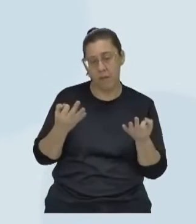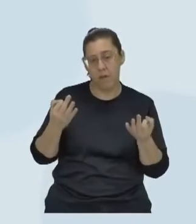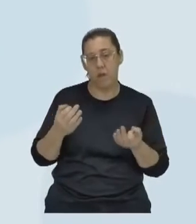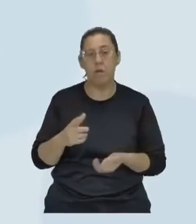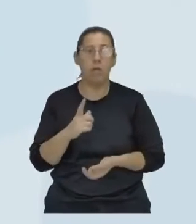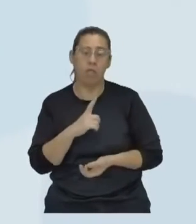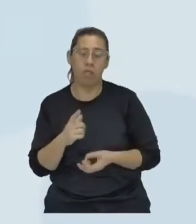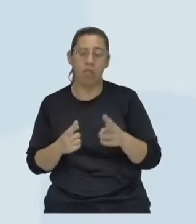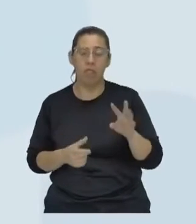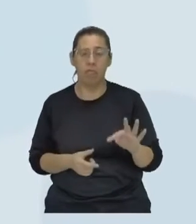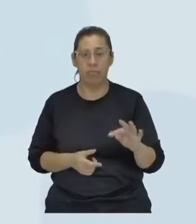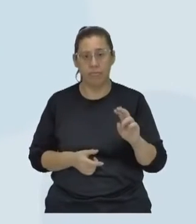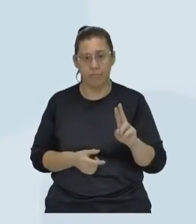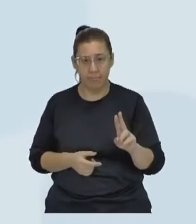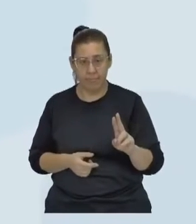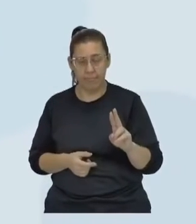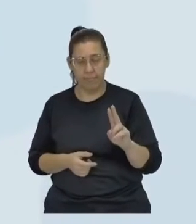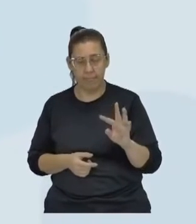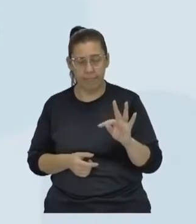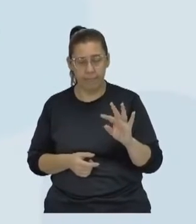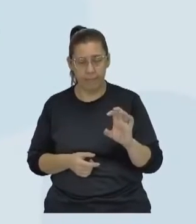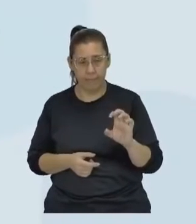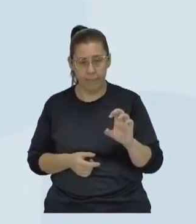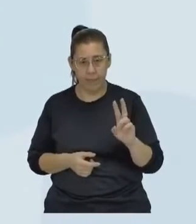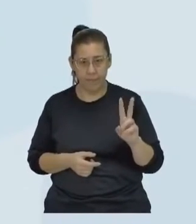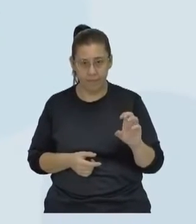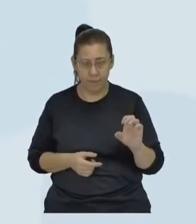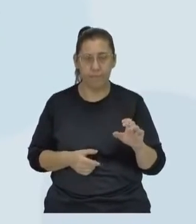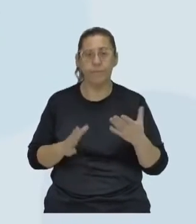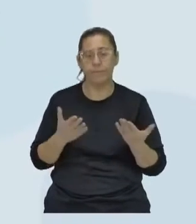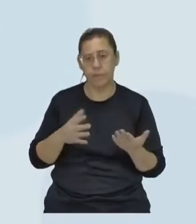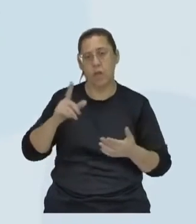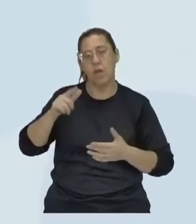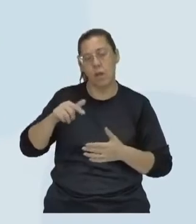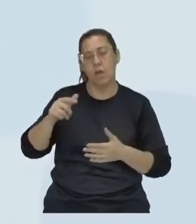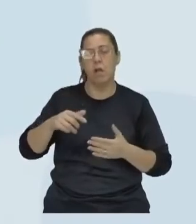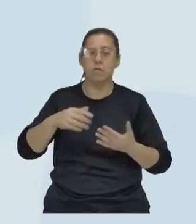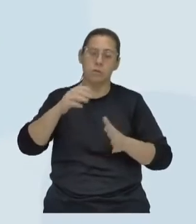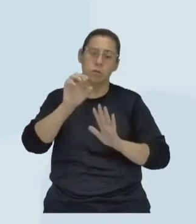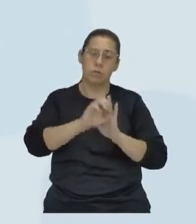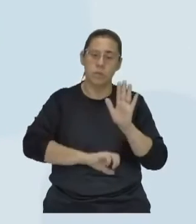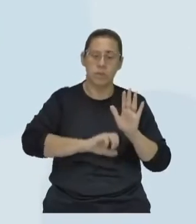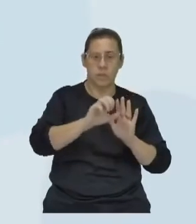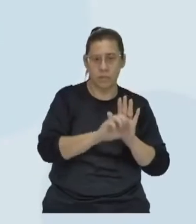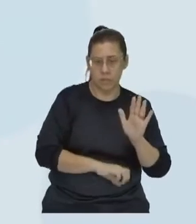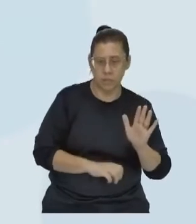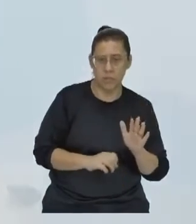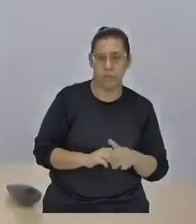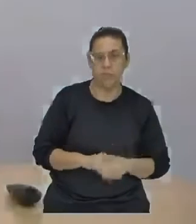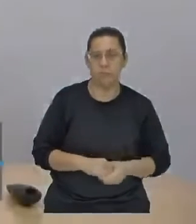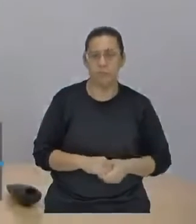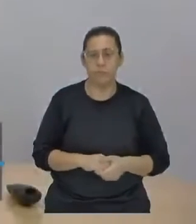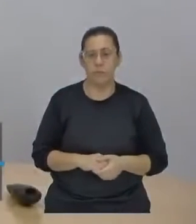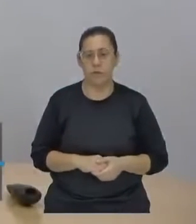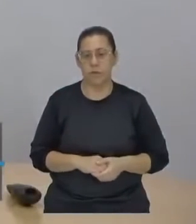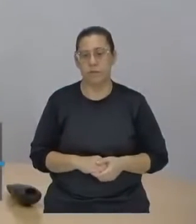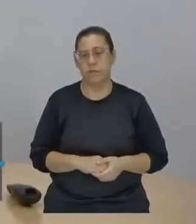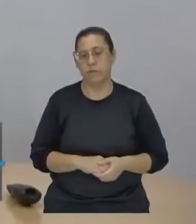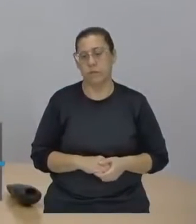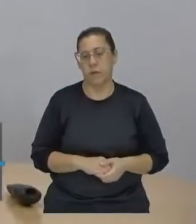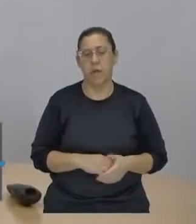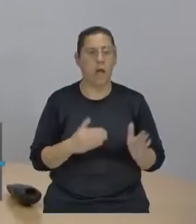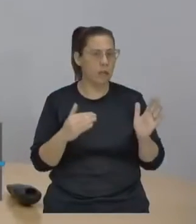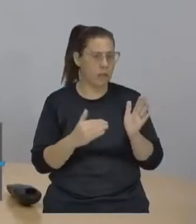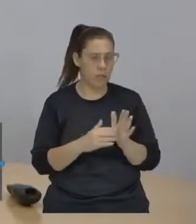ficar teve, e assim por diante, ok? Esses foram os exercícios, não faltou nenhum, era até